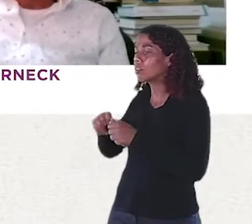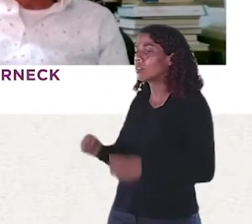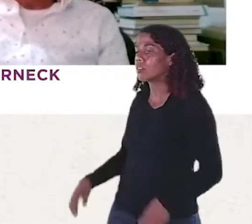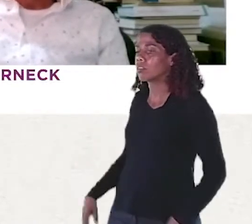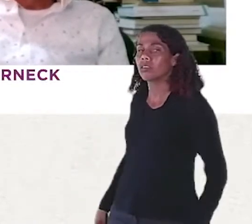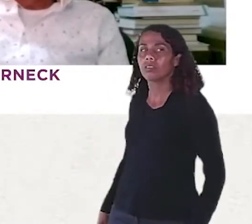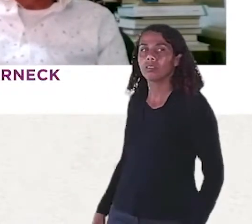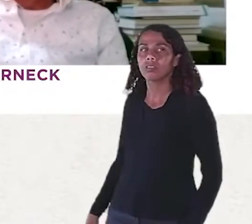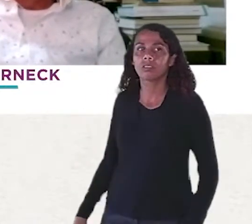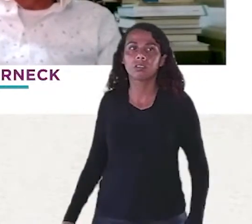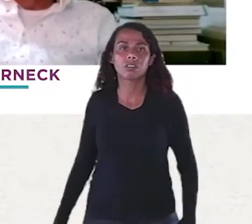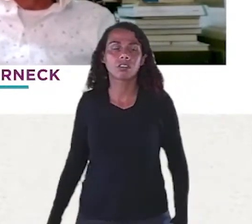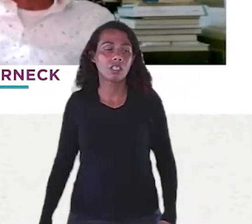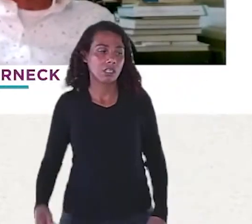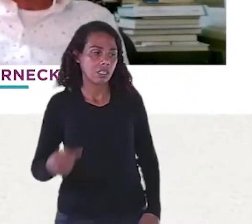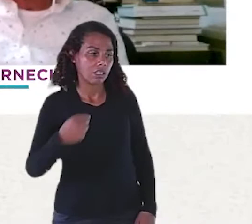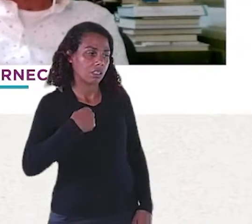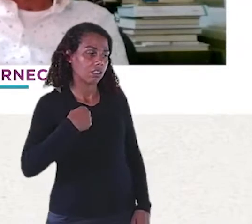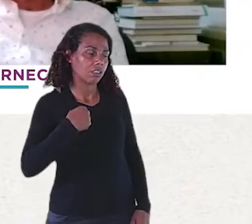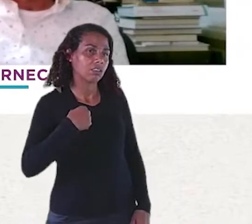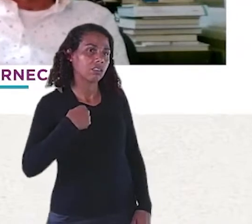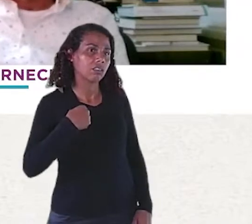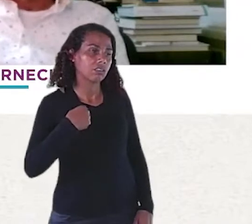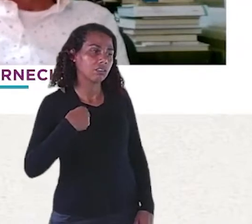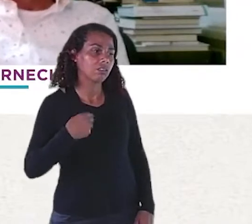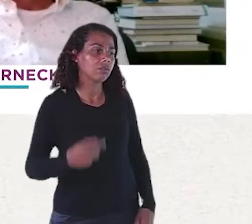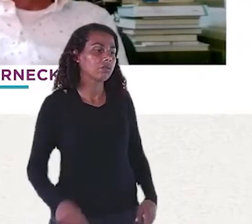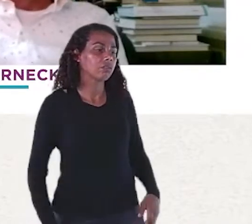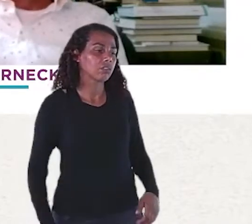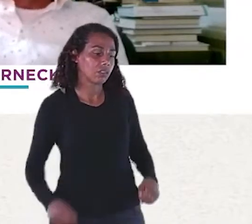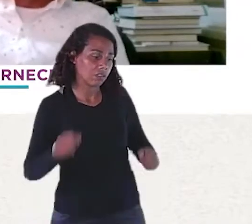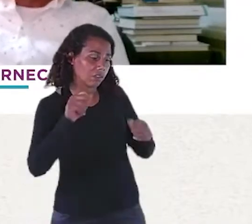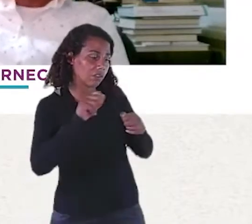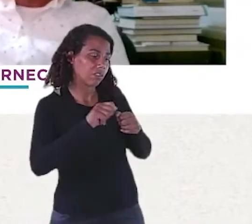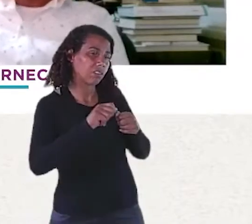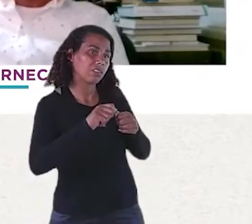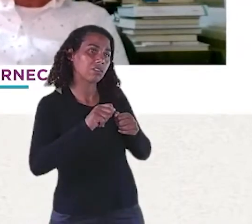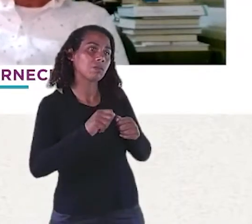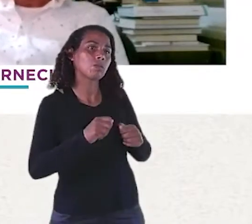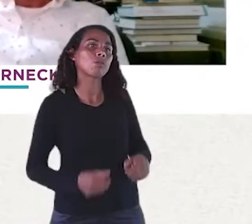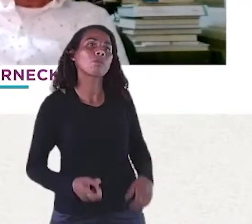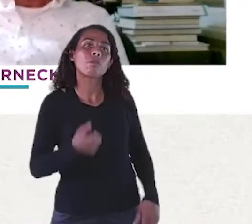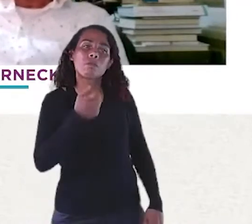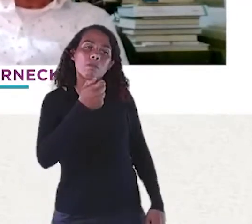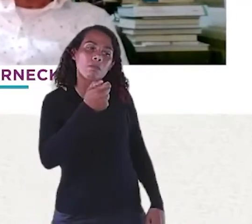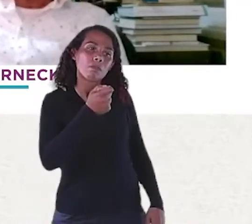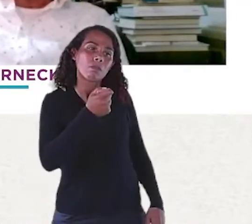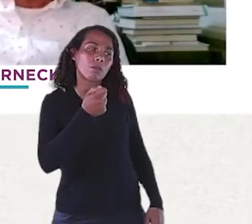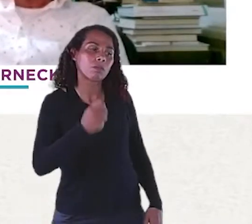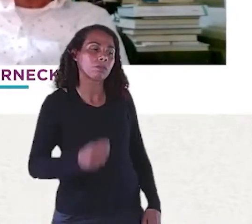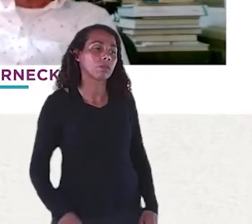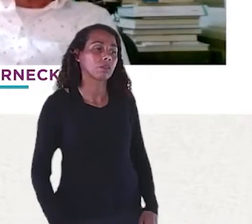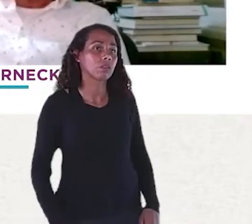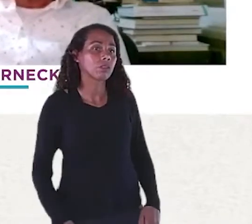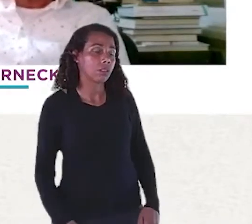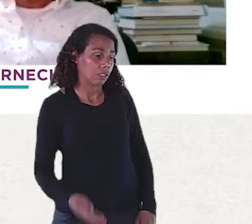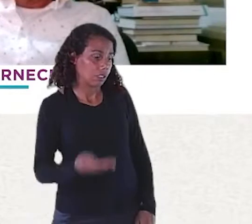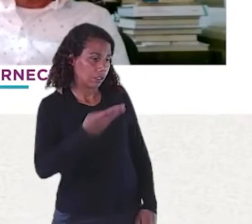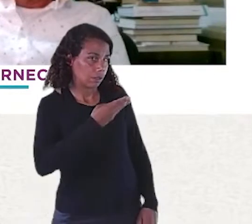acho que eu fazia bem pouca coisa. O Murilo Rubião nos dava uma sensação de que nós estávamos ali